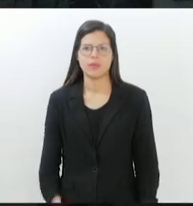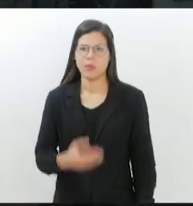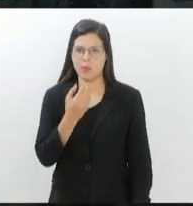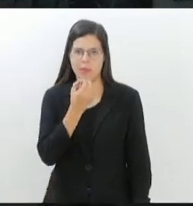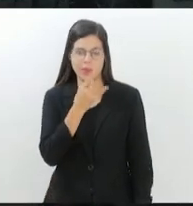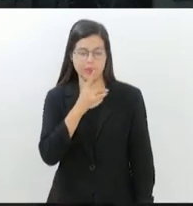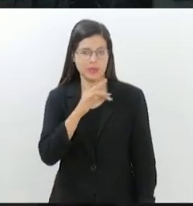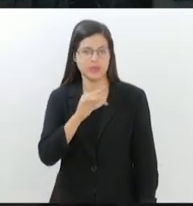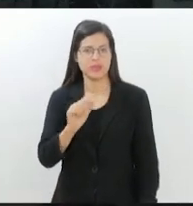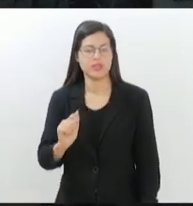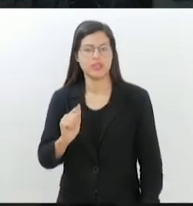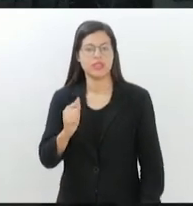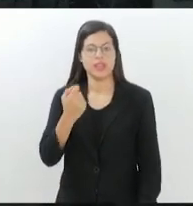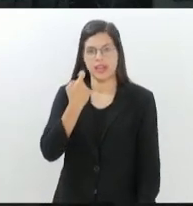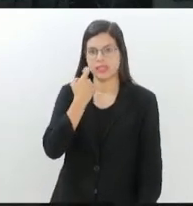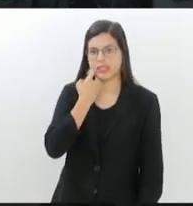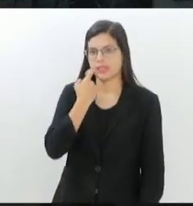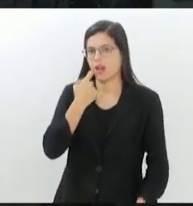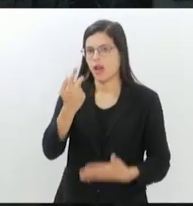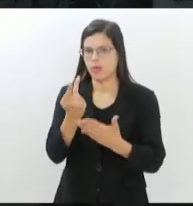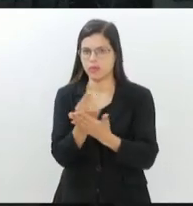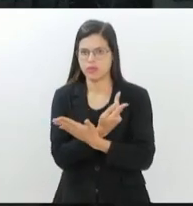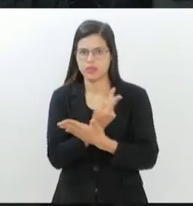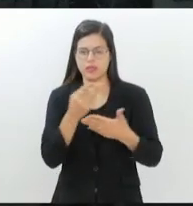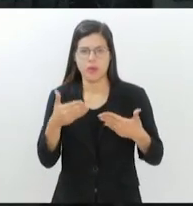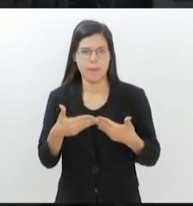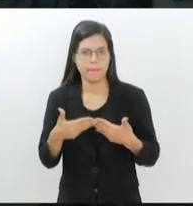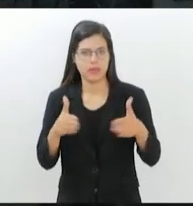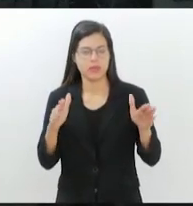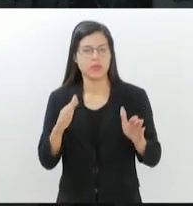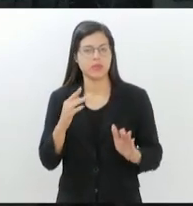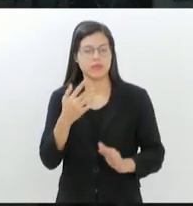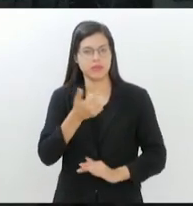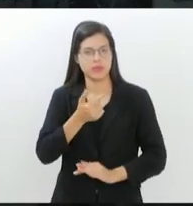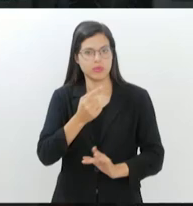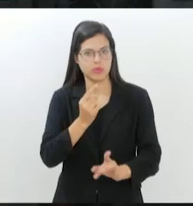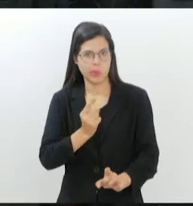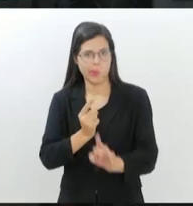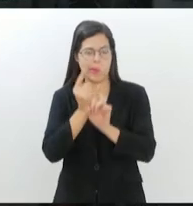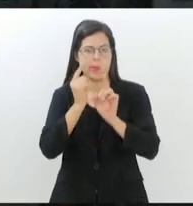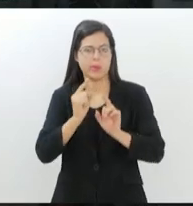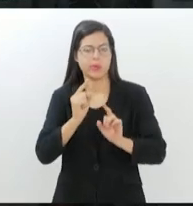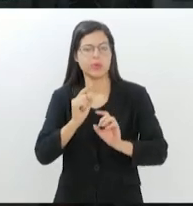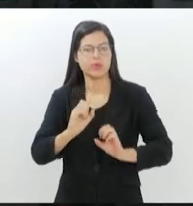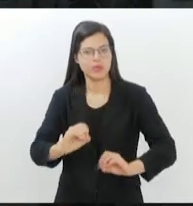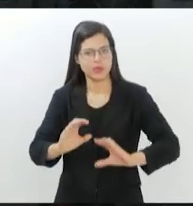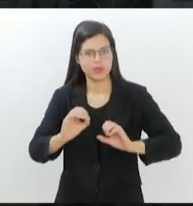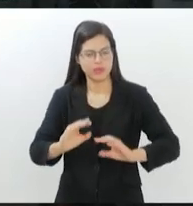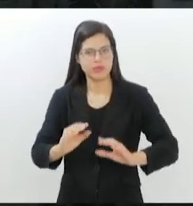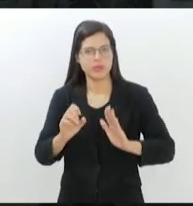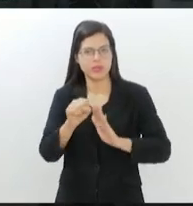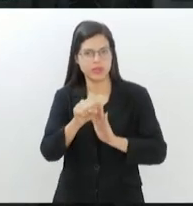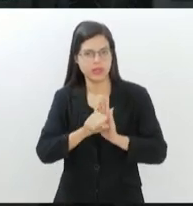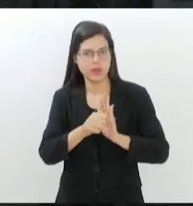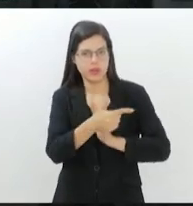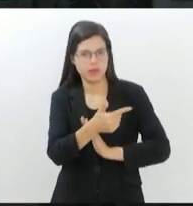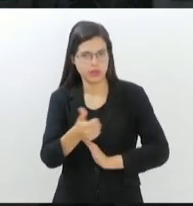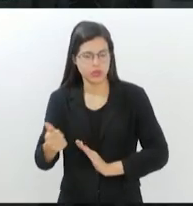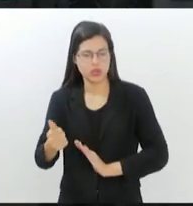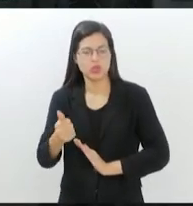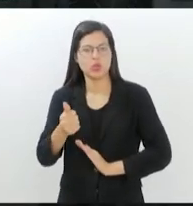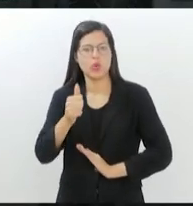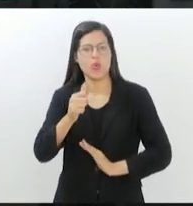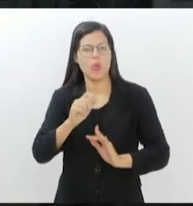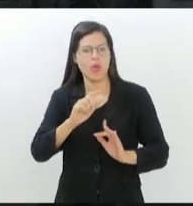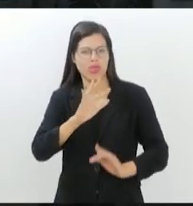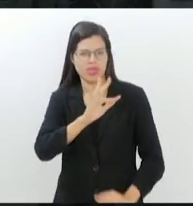Bom dia. Na sexta-feira, aconteceu a abertura do segundo encontro de educadores do século XXI na Casa Firjan, em